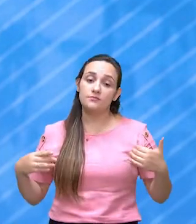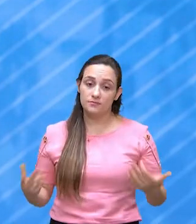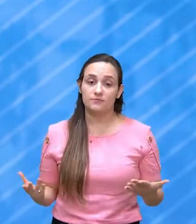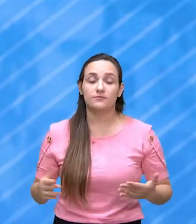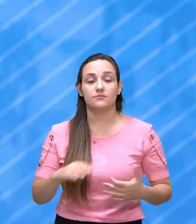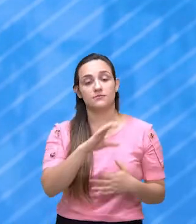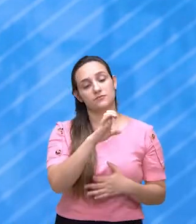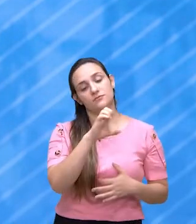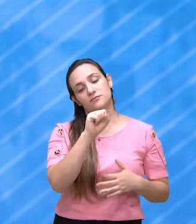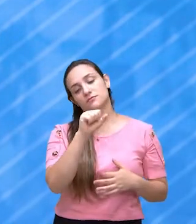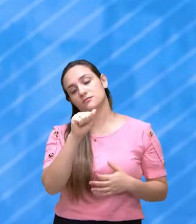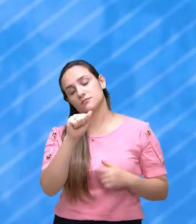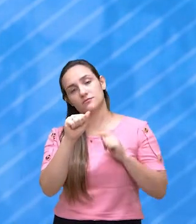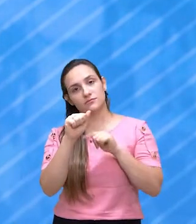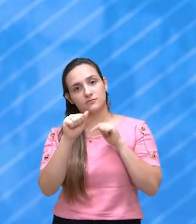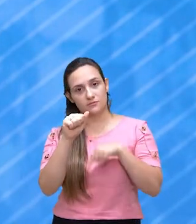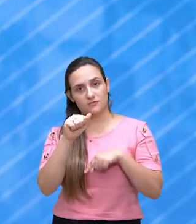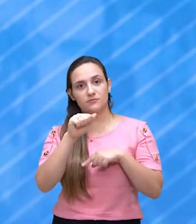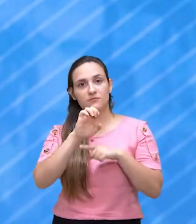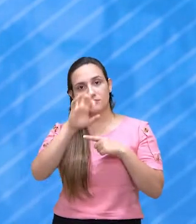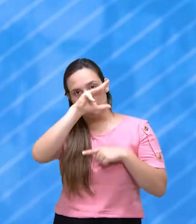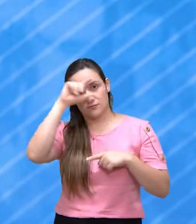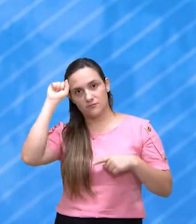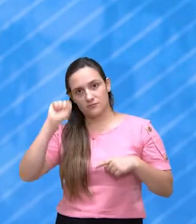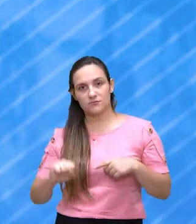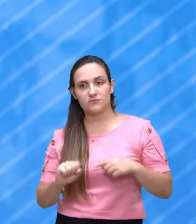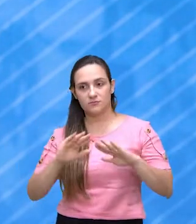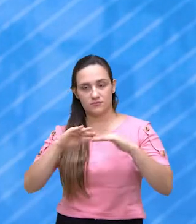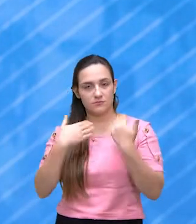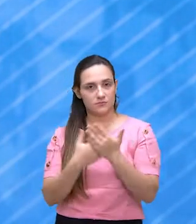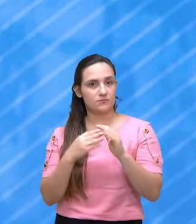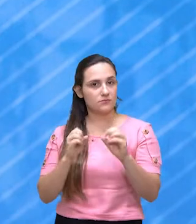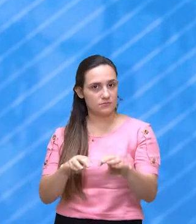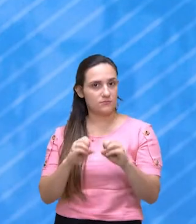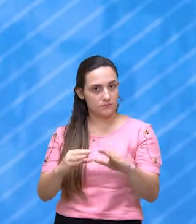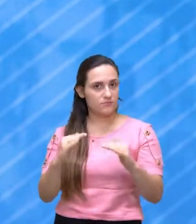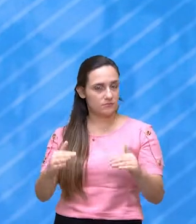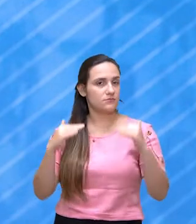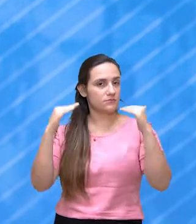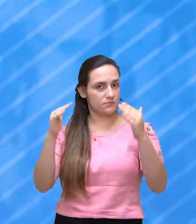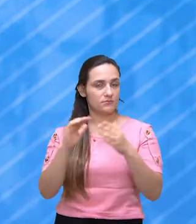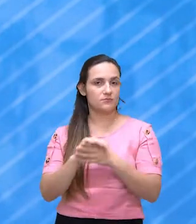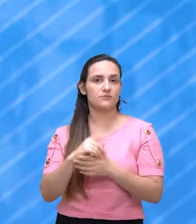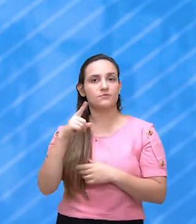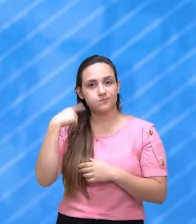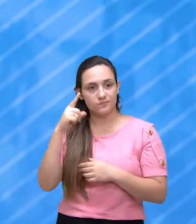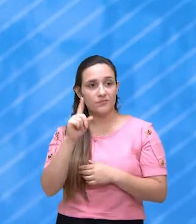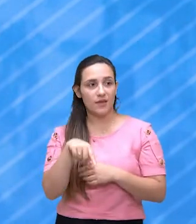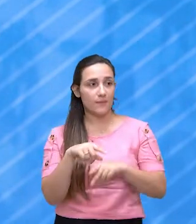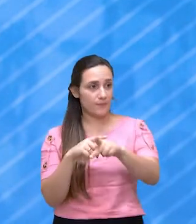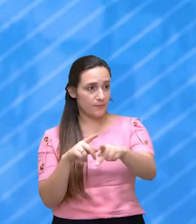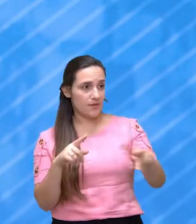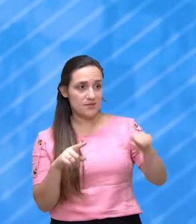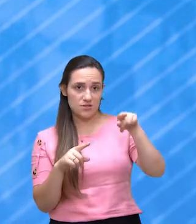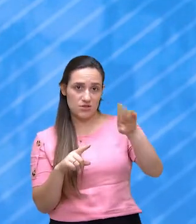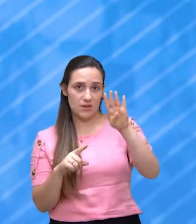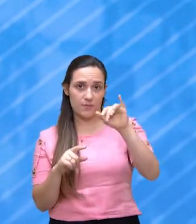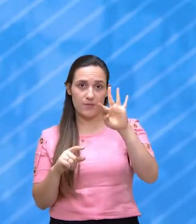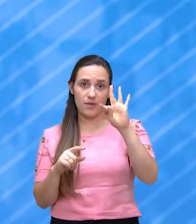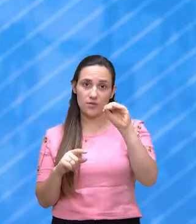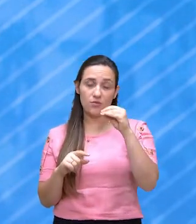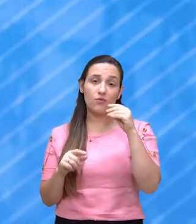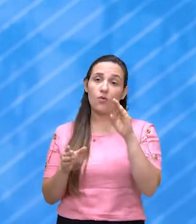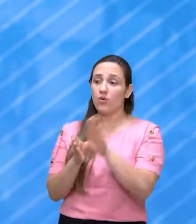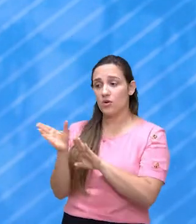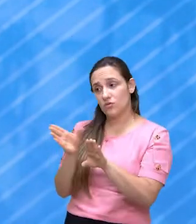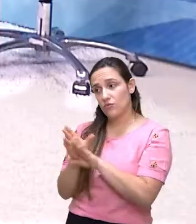ESA ela tem a nossa é do Mato Grosso do Sul por uma orientação do nosso Presidente Vitor Pereira os nossos cursos geralmente